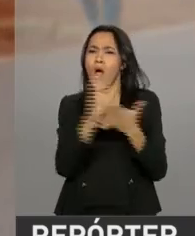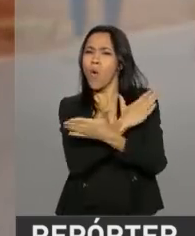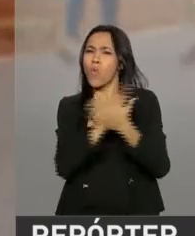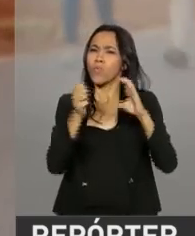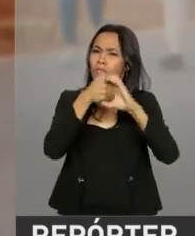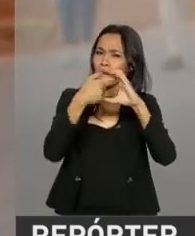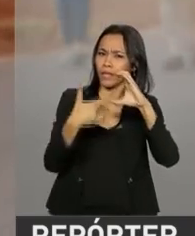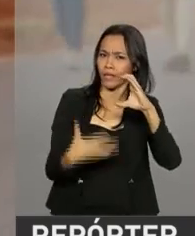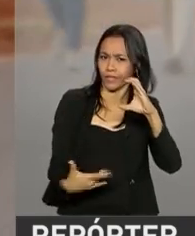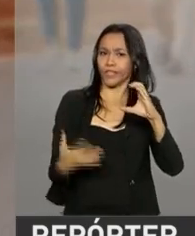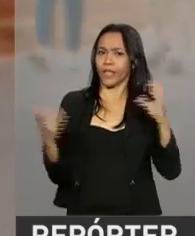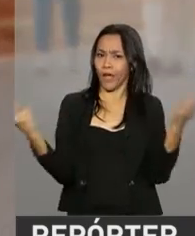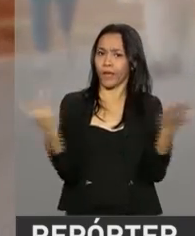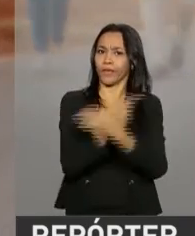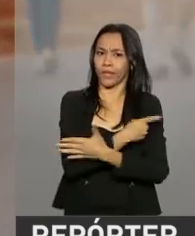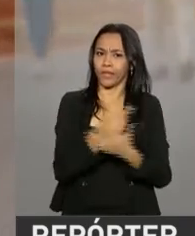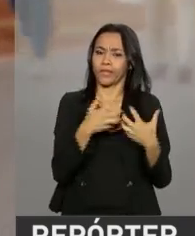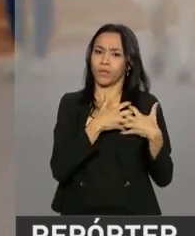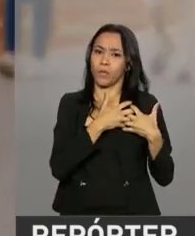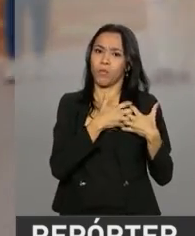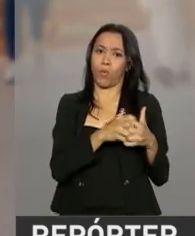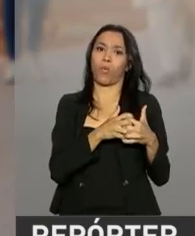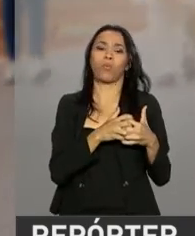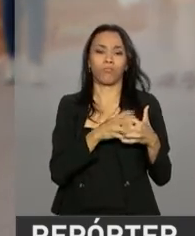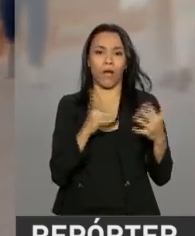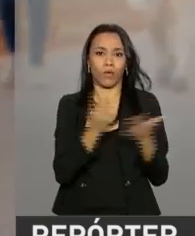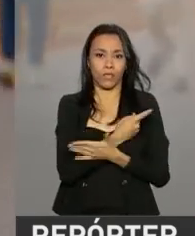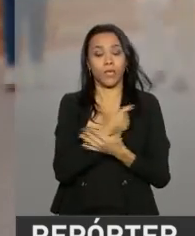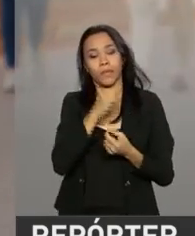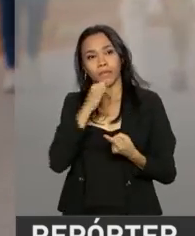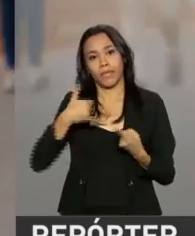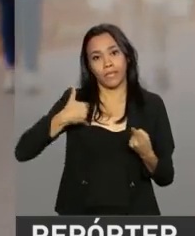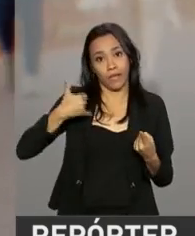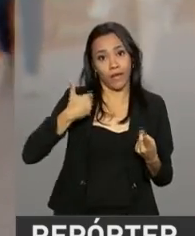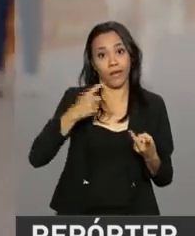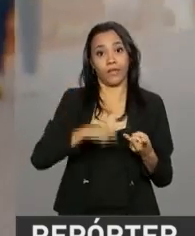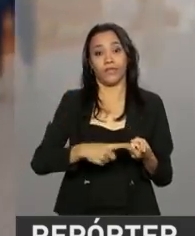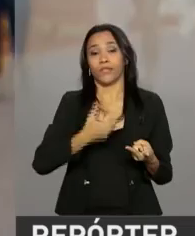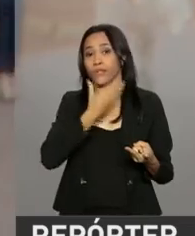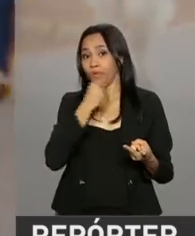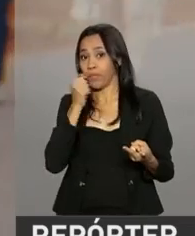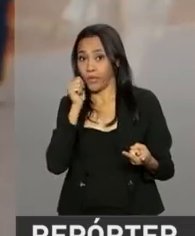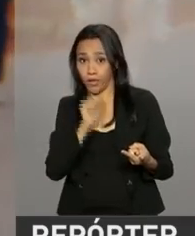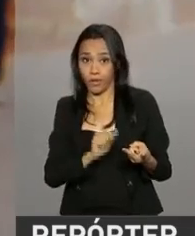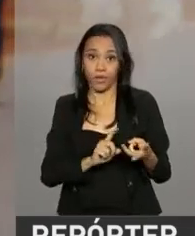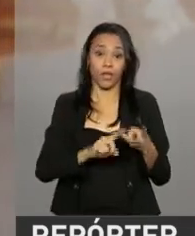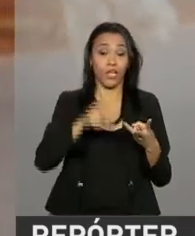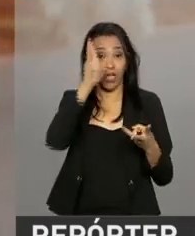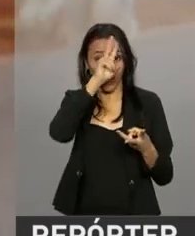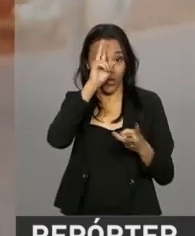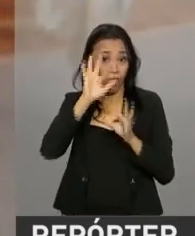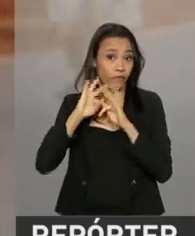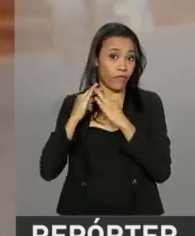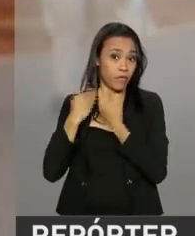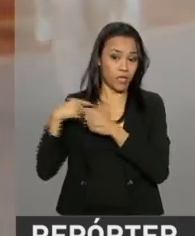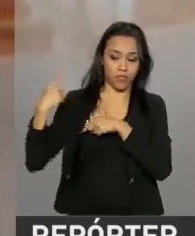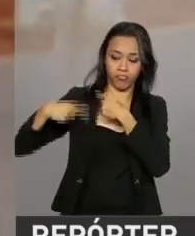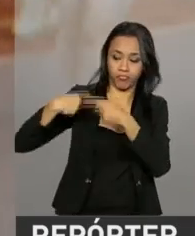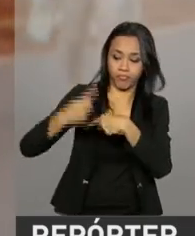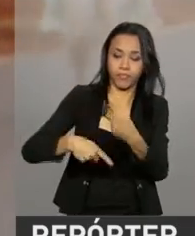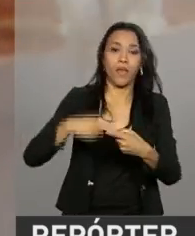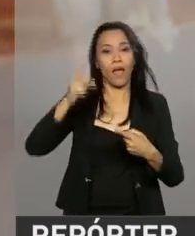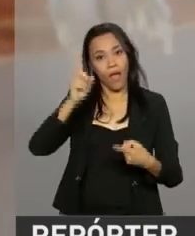podem contribuir para o infarto não podem ser mudadas a idade o sexo e histórico familiar a saída é adotar hábitos saudáveis